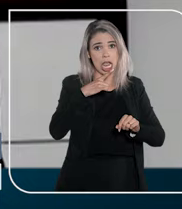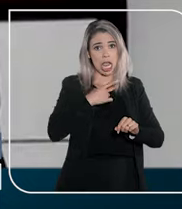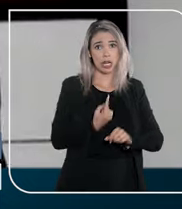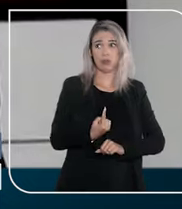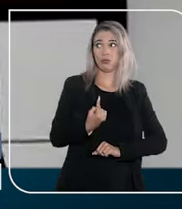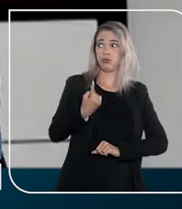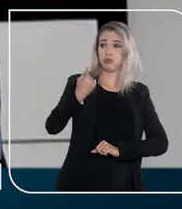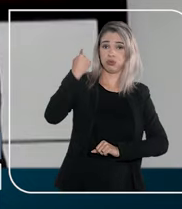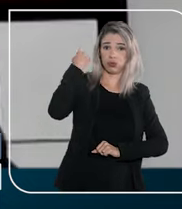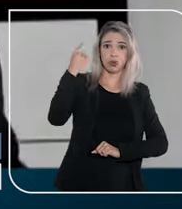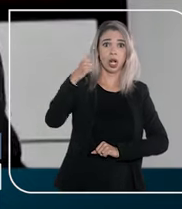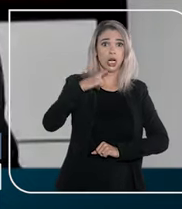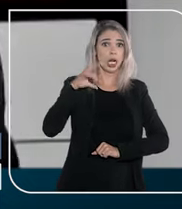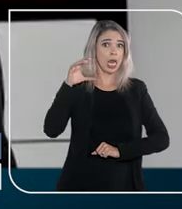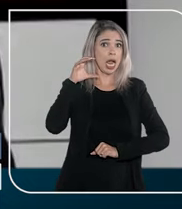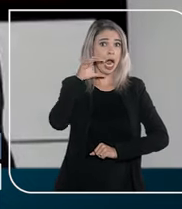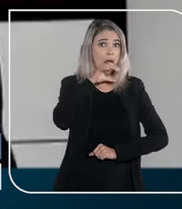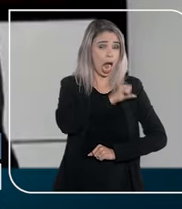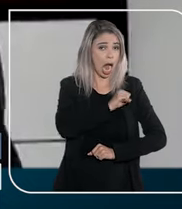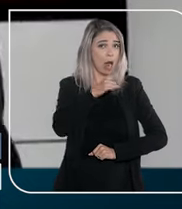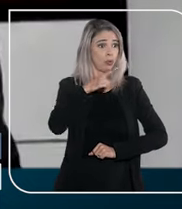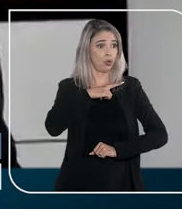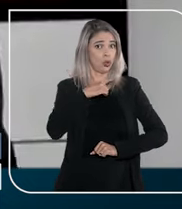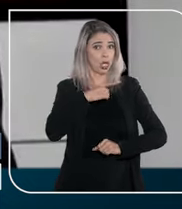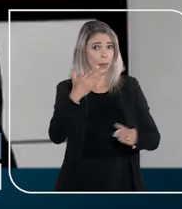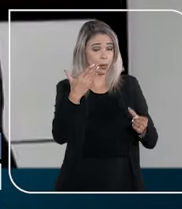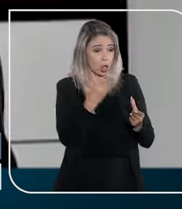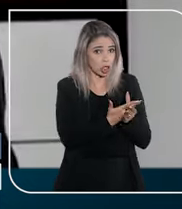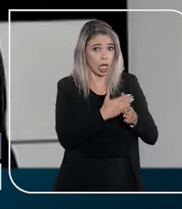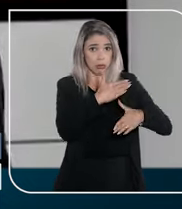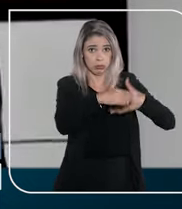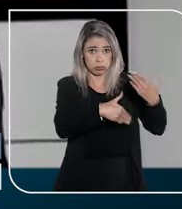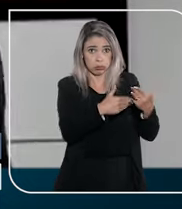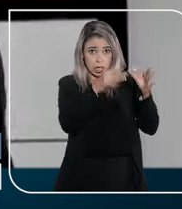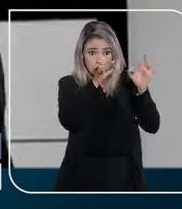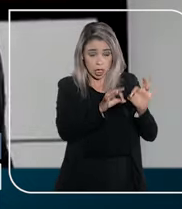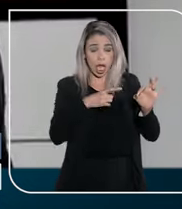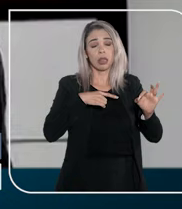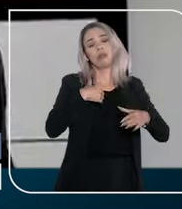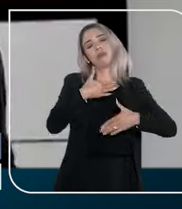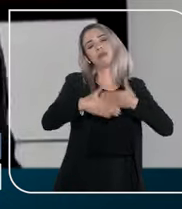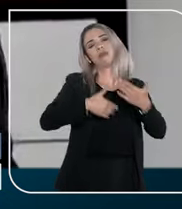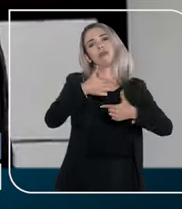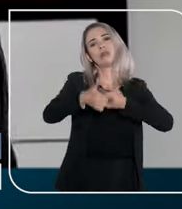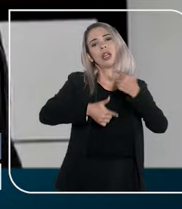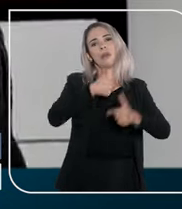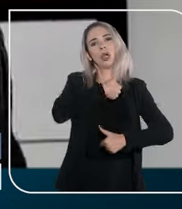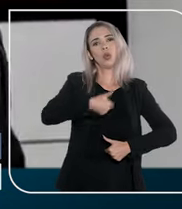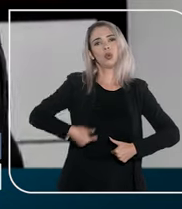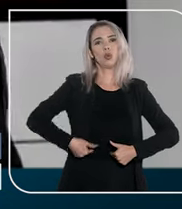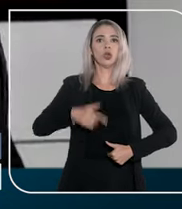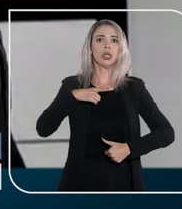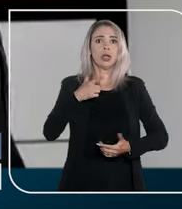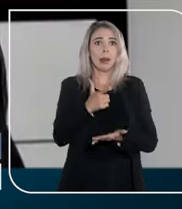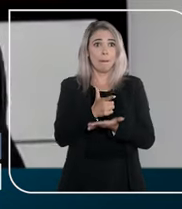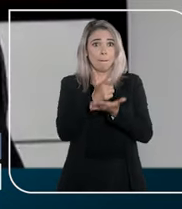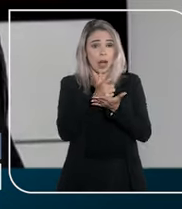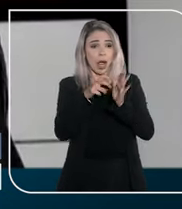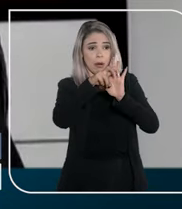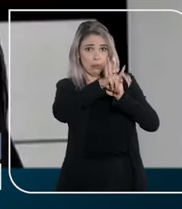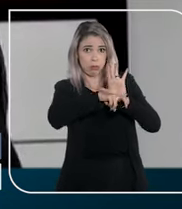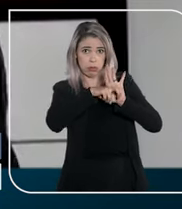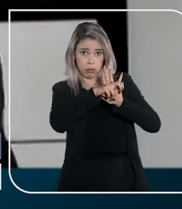que precária, vencido a ação e do transcorrer do exercício da função pública, tomado esse tiro, ficasse